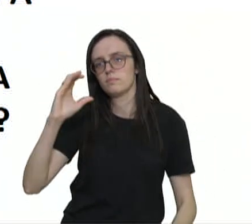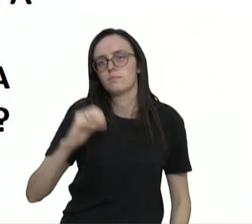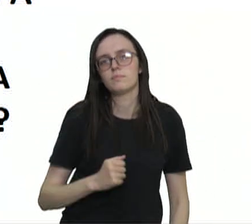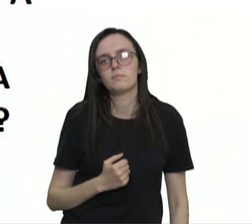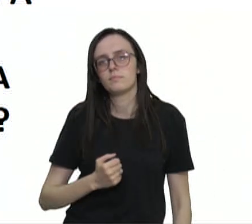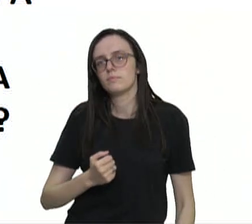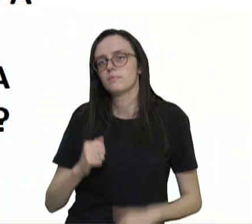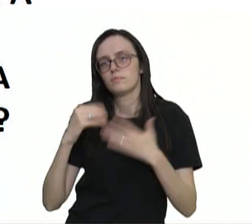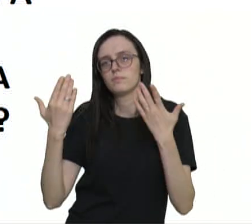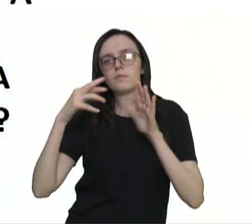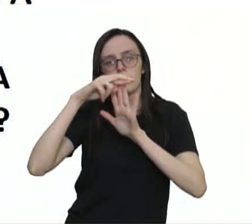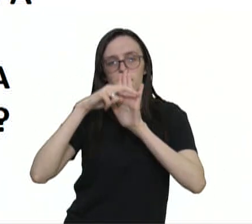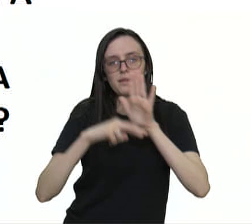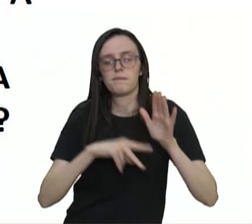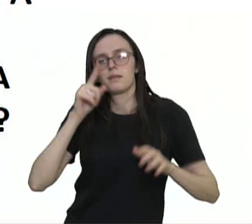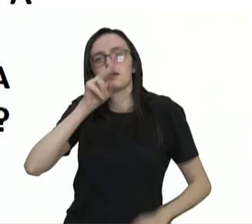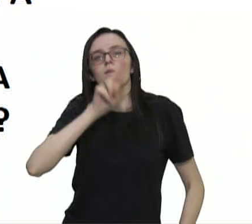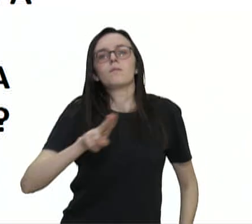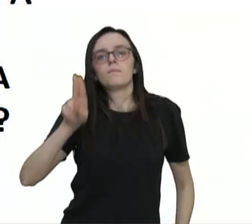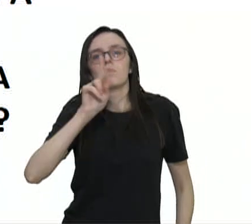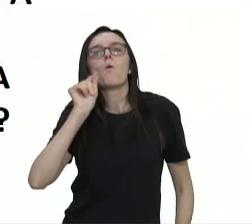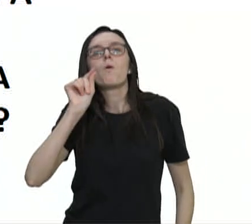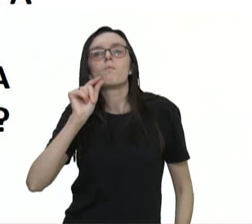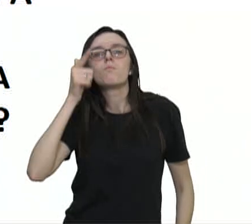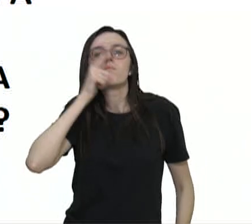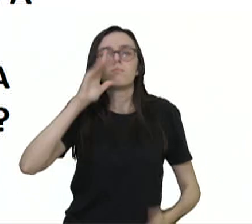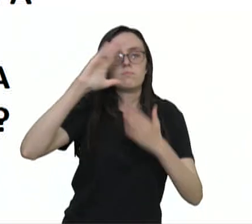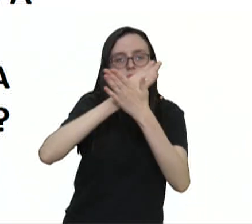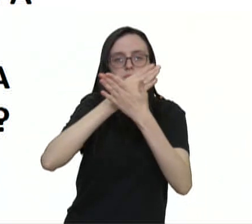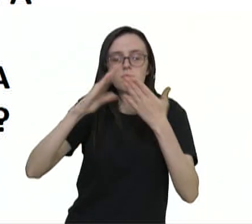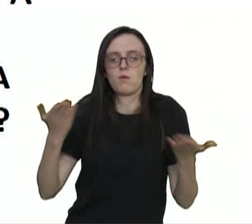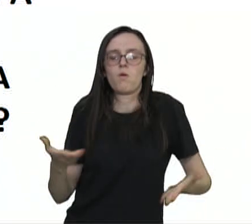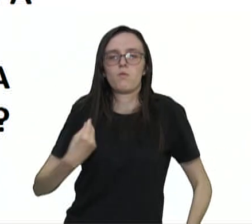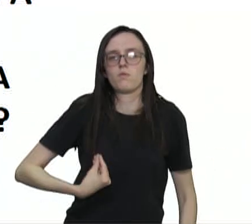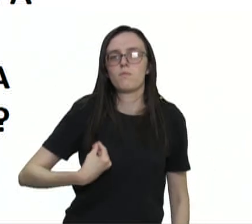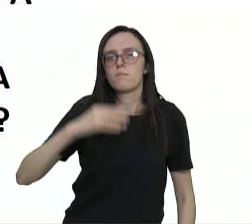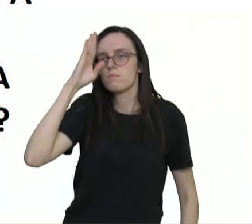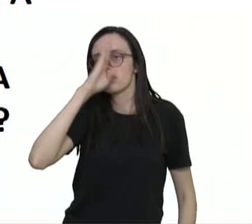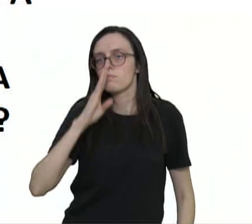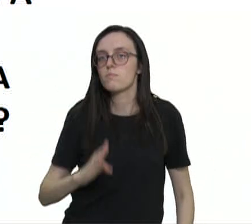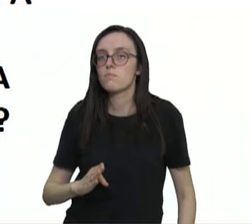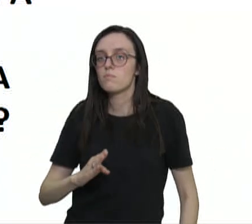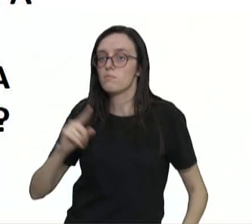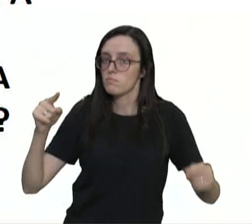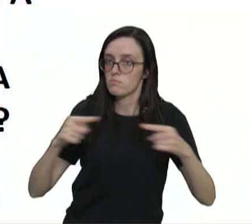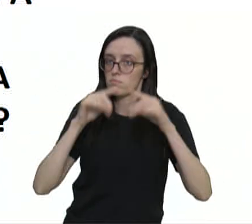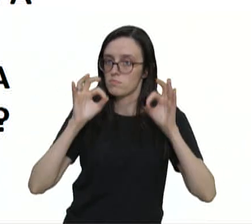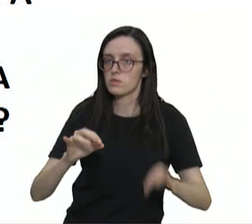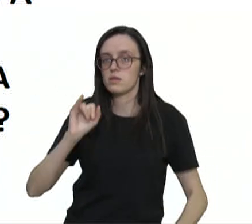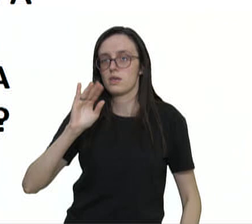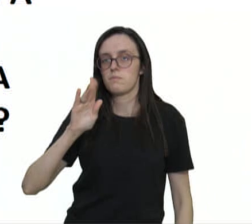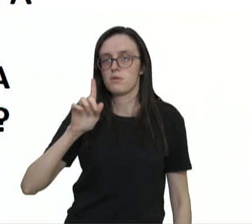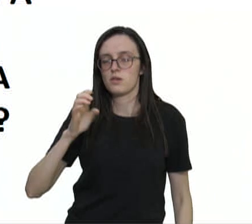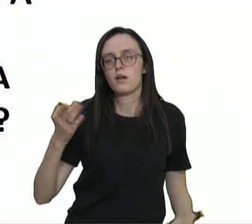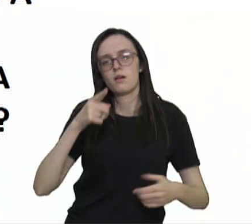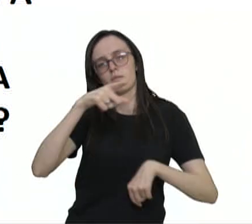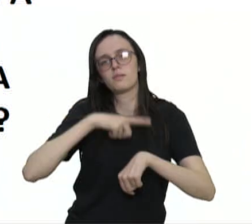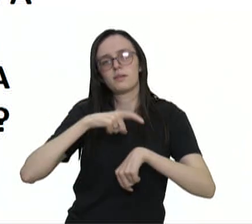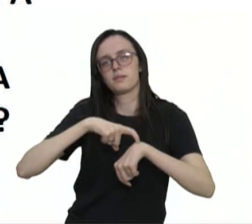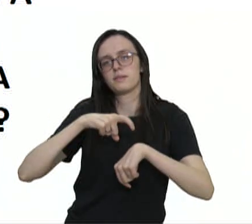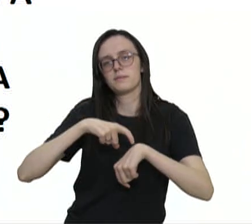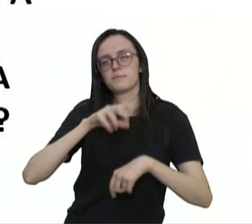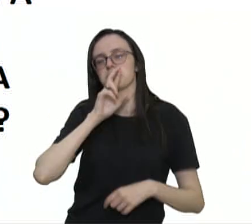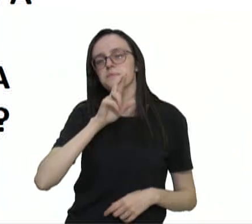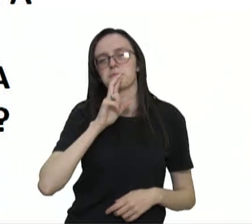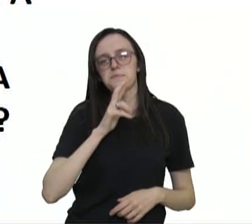Quais são os critérios utilizados para a divisão atual do Brasil segundo o IBGE? Então agora você tem um